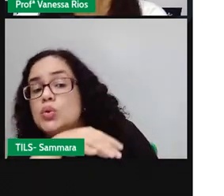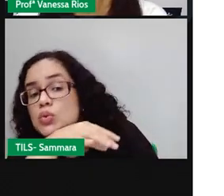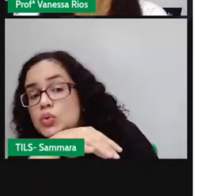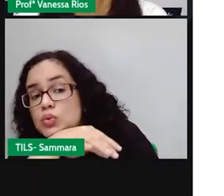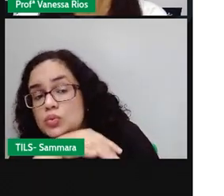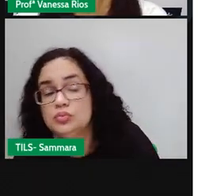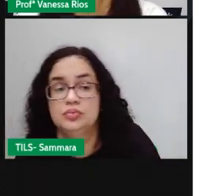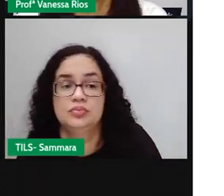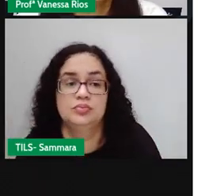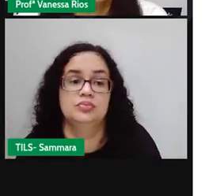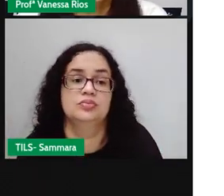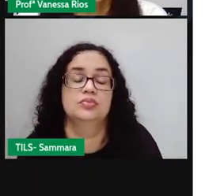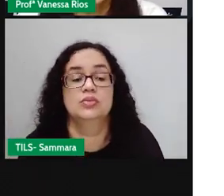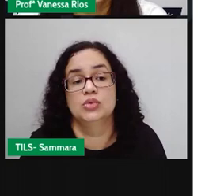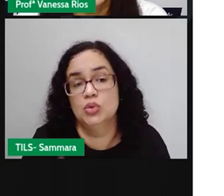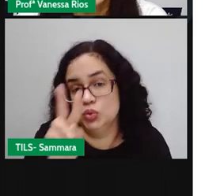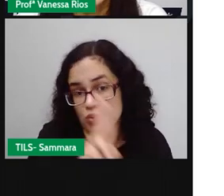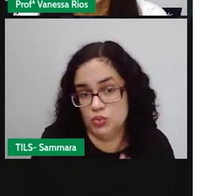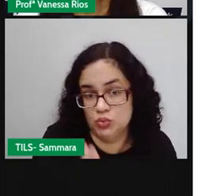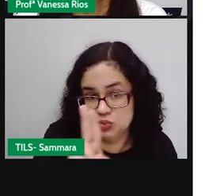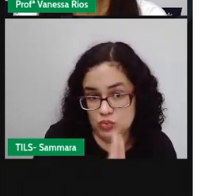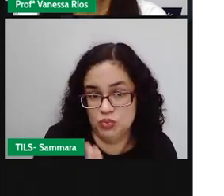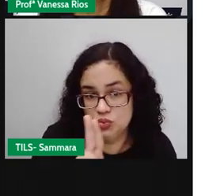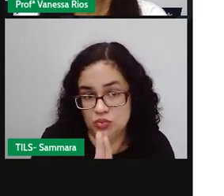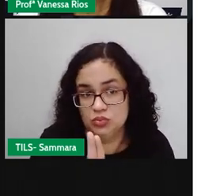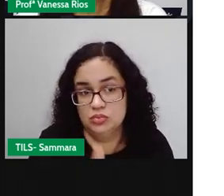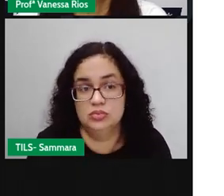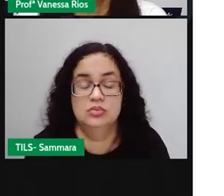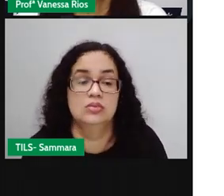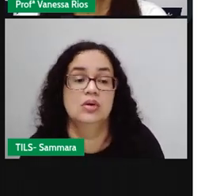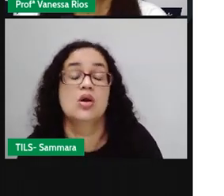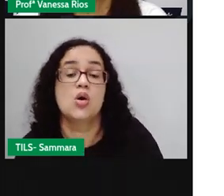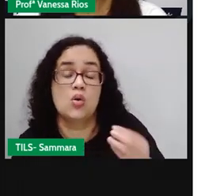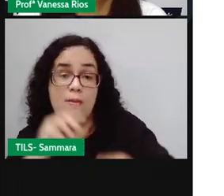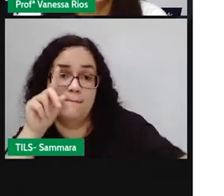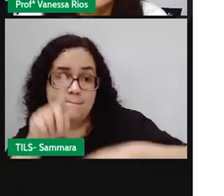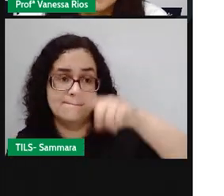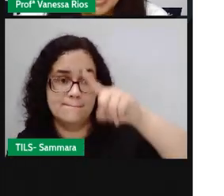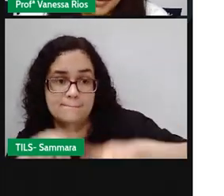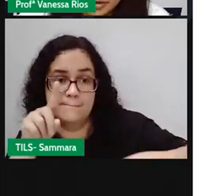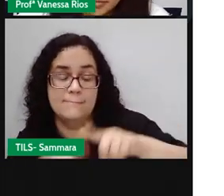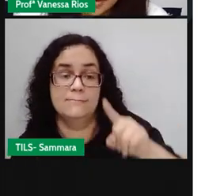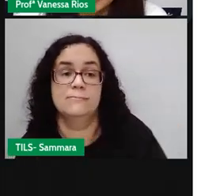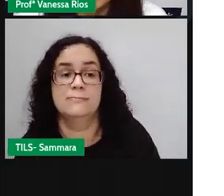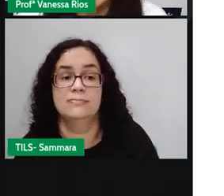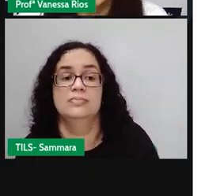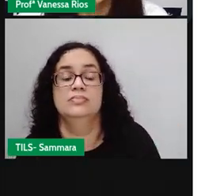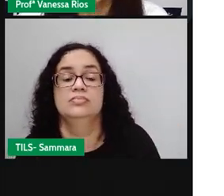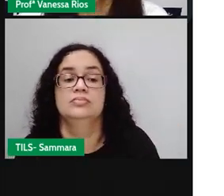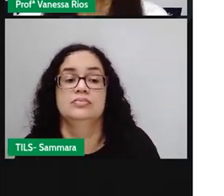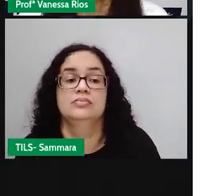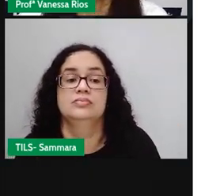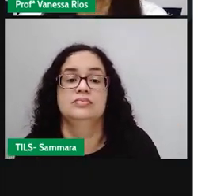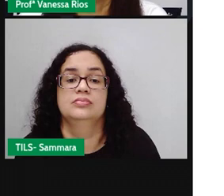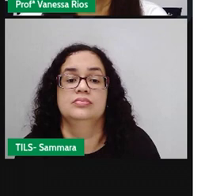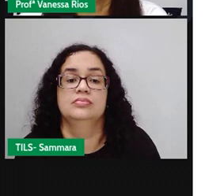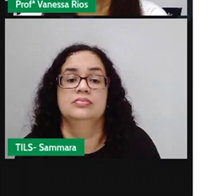animal, utilizando aí o tecido como material principal para